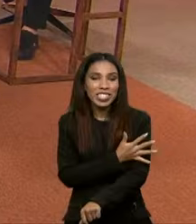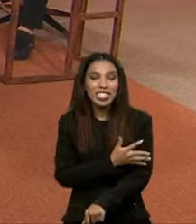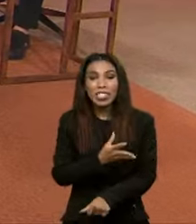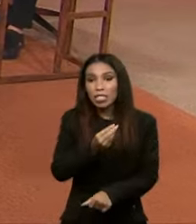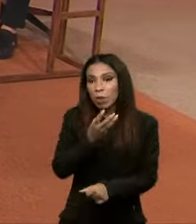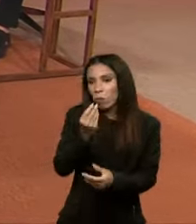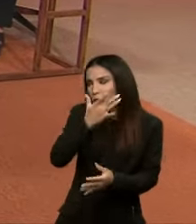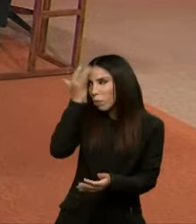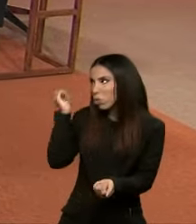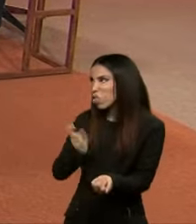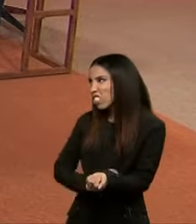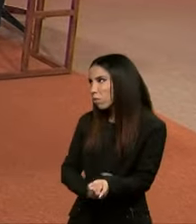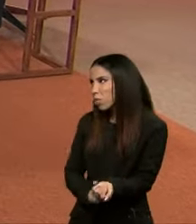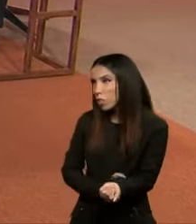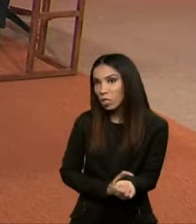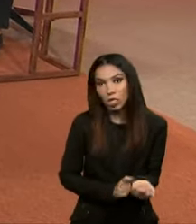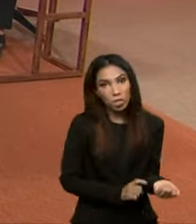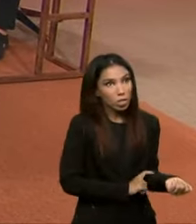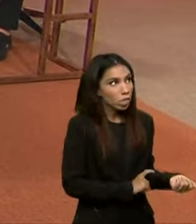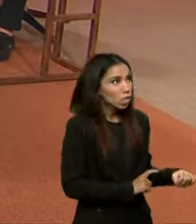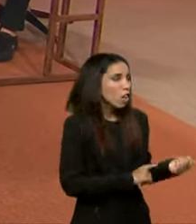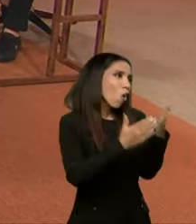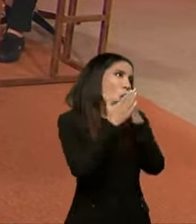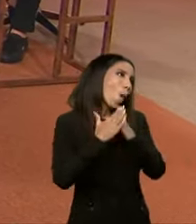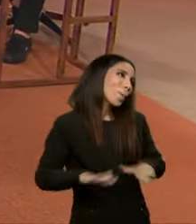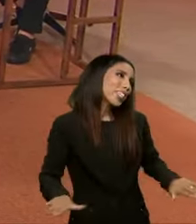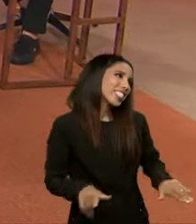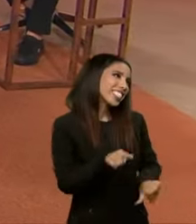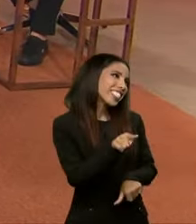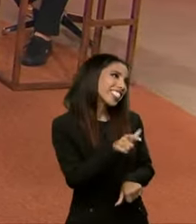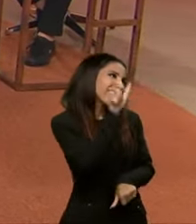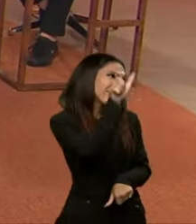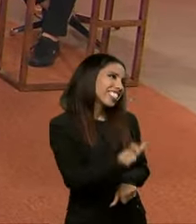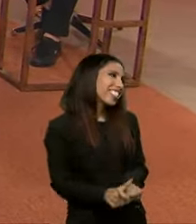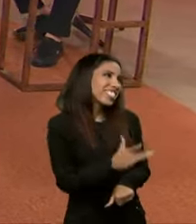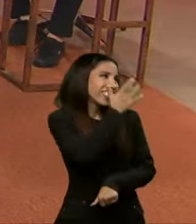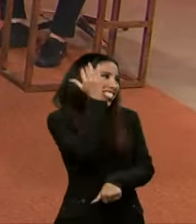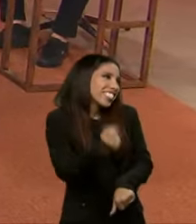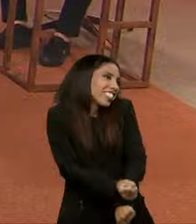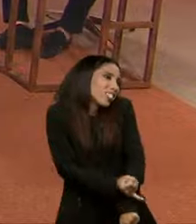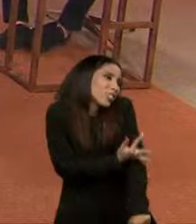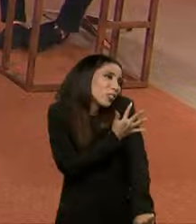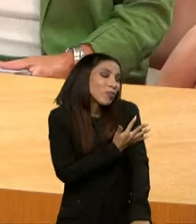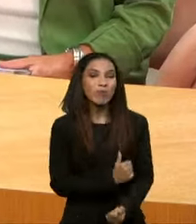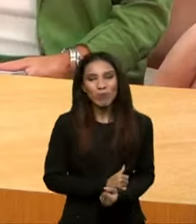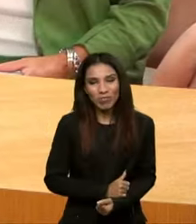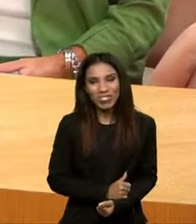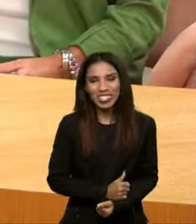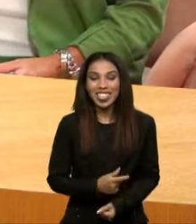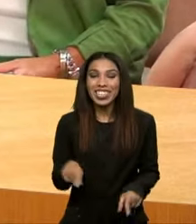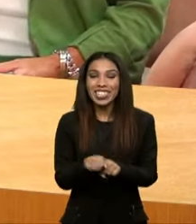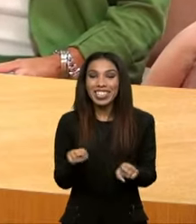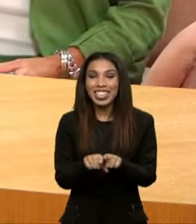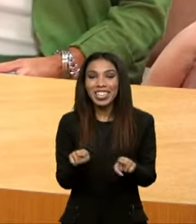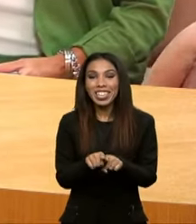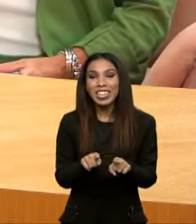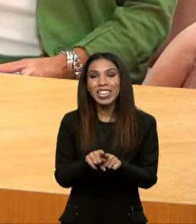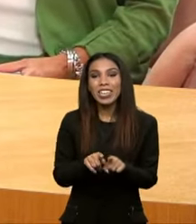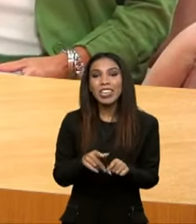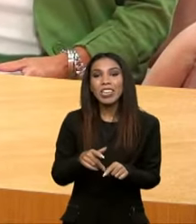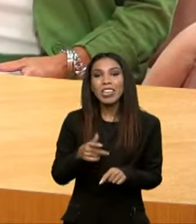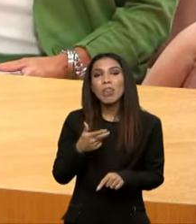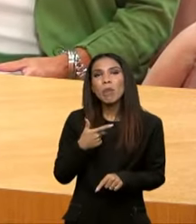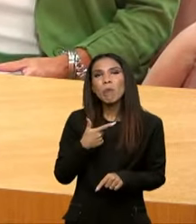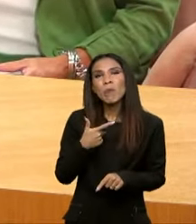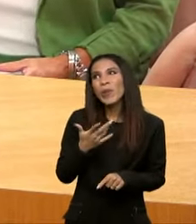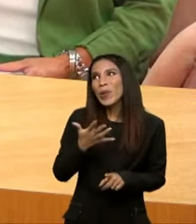me irrita. Ah! Pra compensar. Pra compensar as pessoas que me emocionam. A gente tem mania de falar também assim, né, os meus ídolos já estão